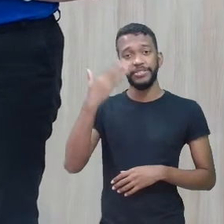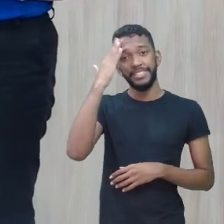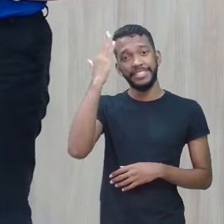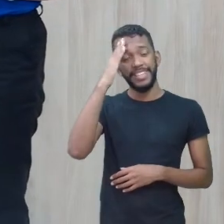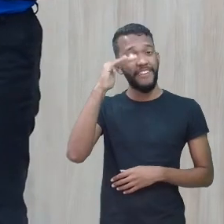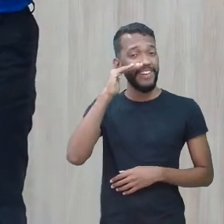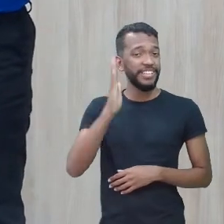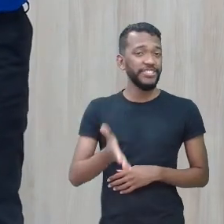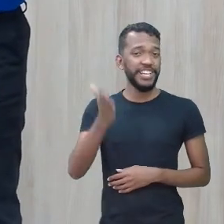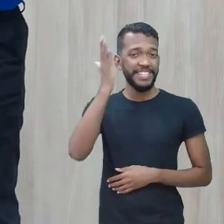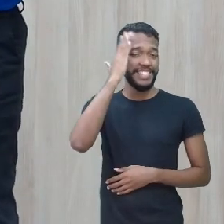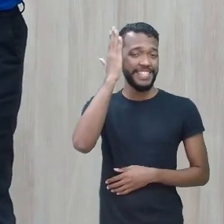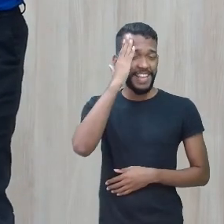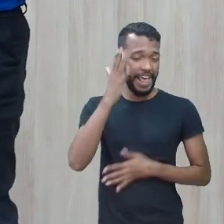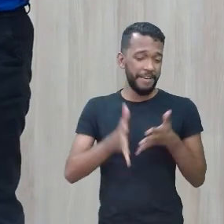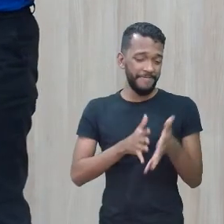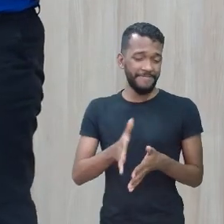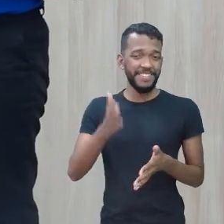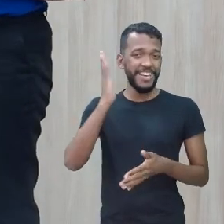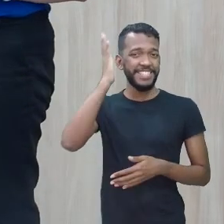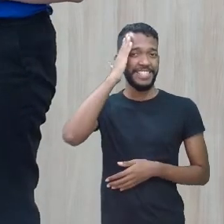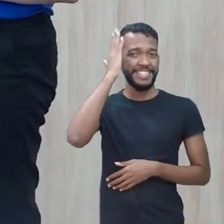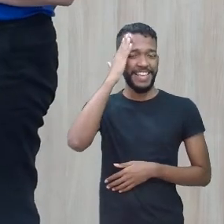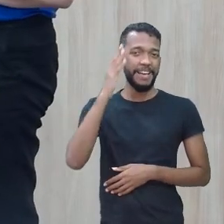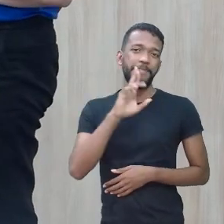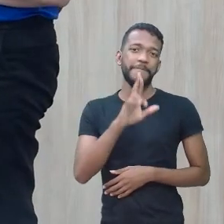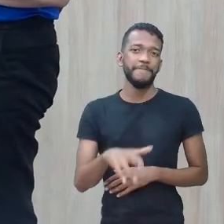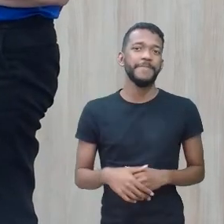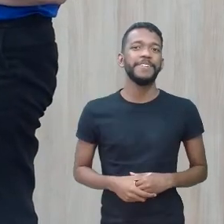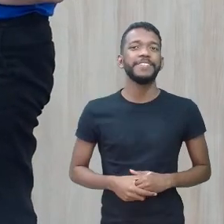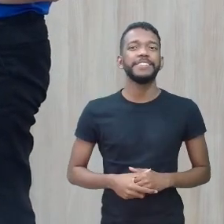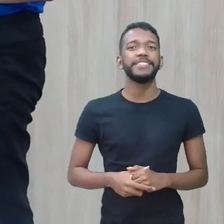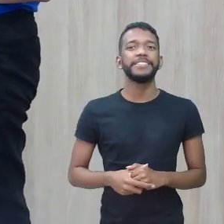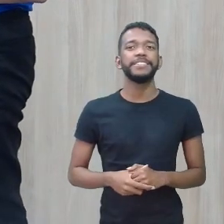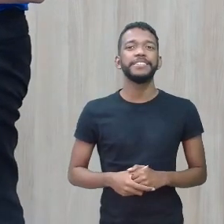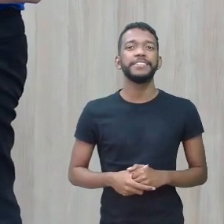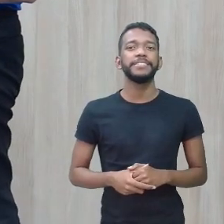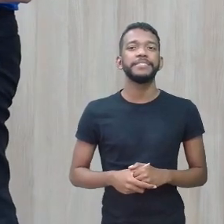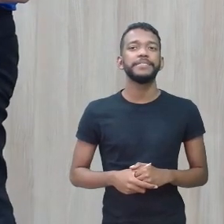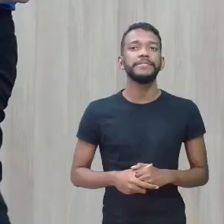já sabe a resposta, tá certo? Vamos lá.